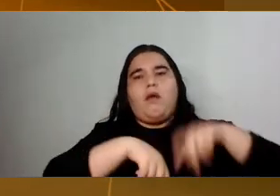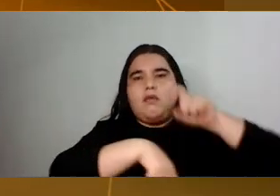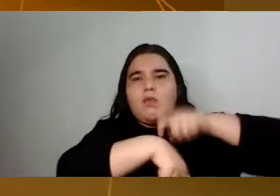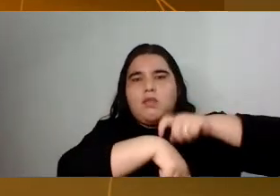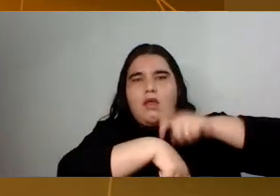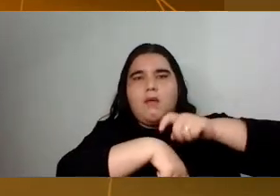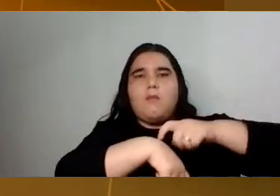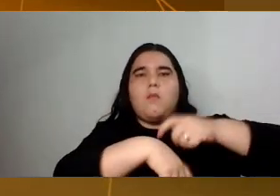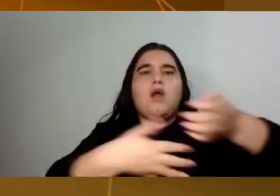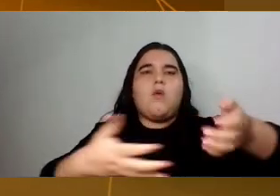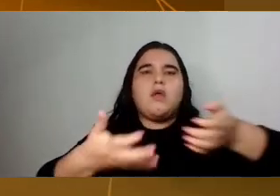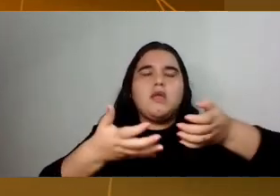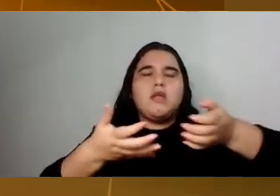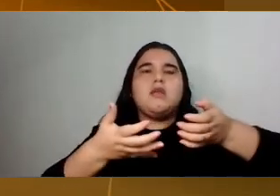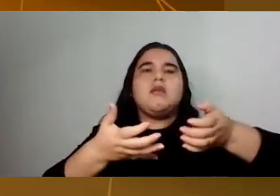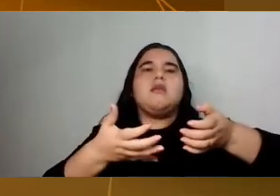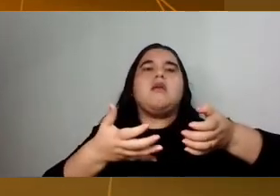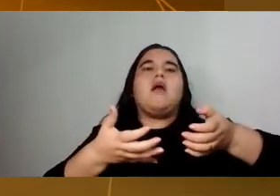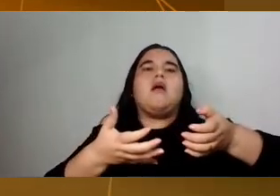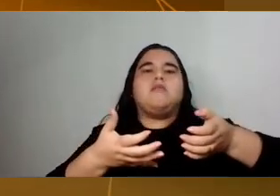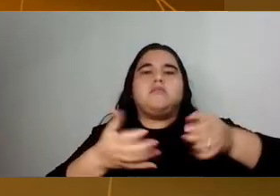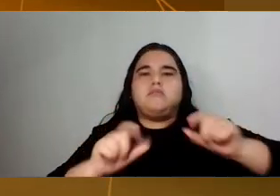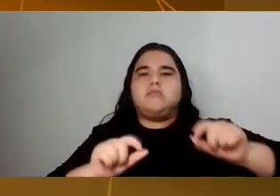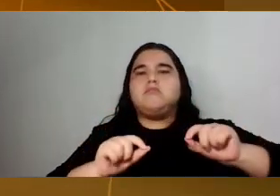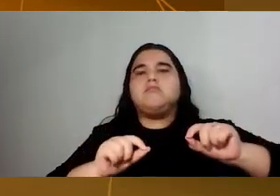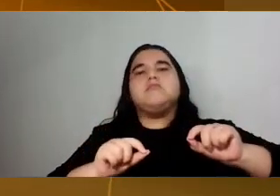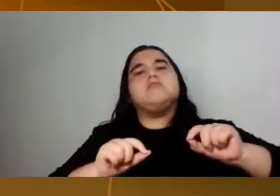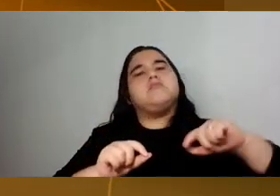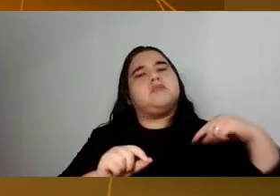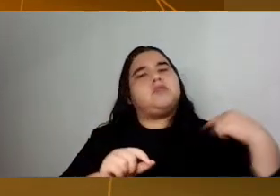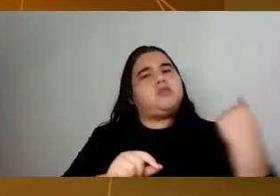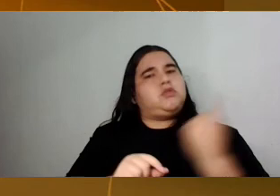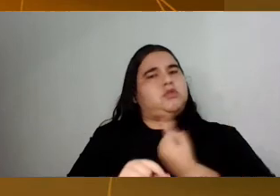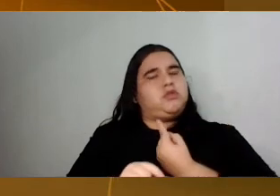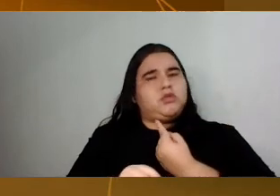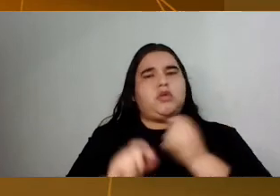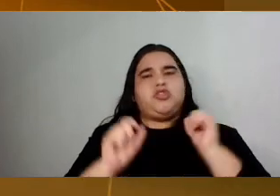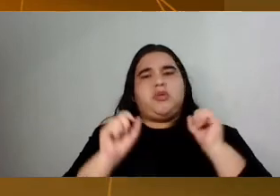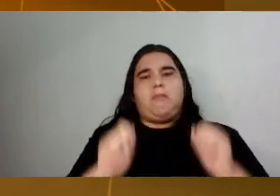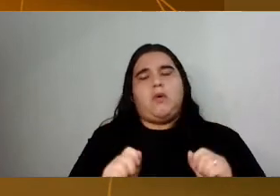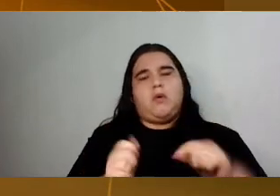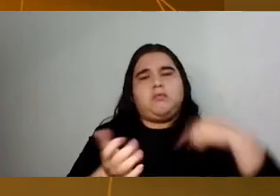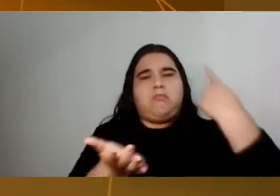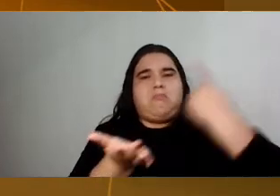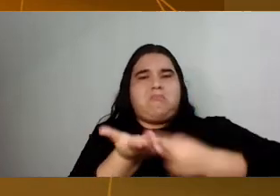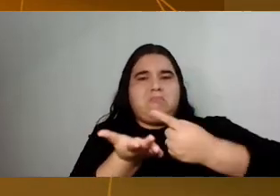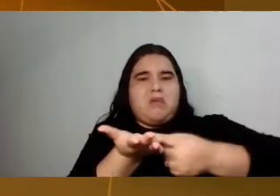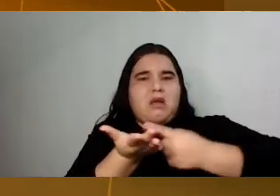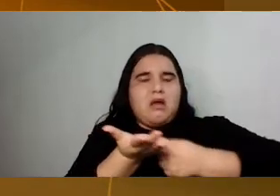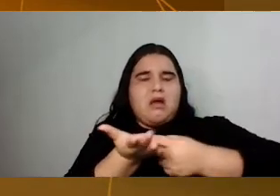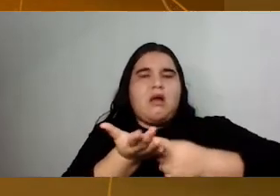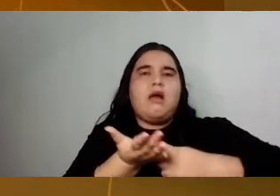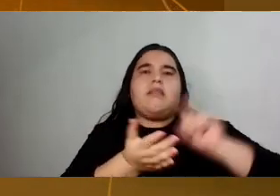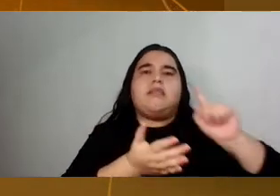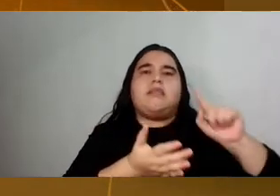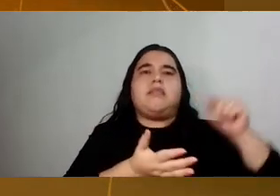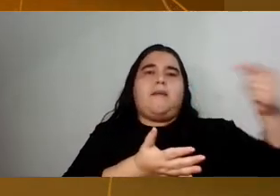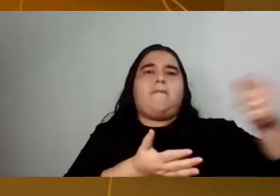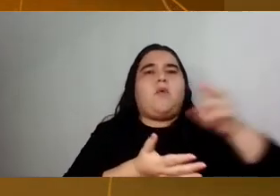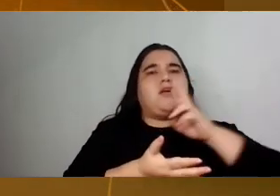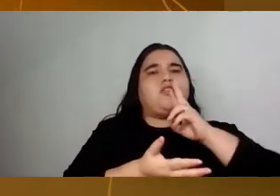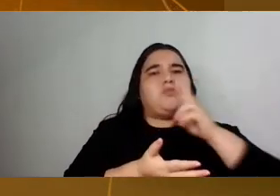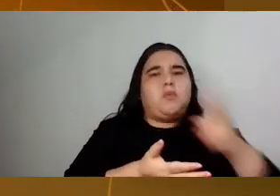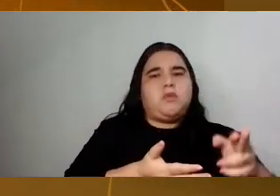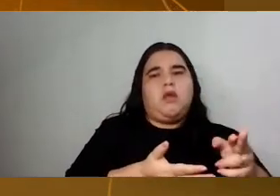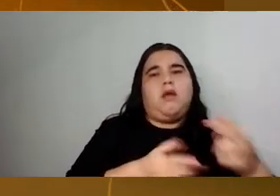já a rigor à disposição de respondê-las em outro momento. A gente coloca assim, tá nos nossos contatos,